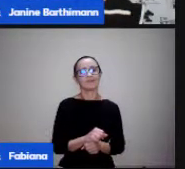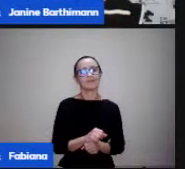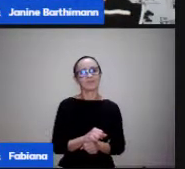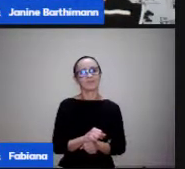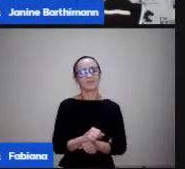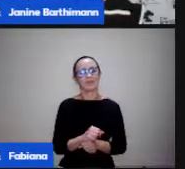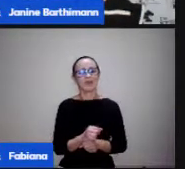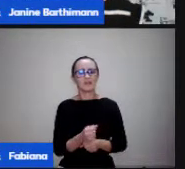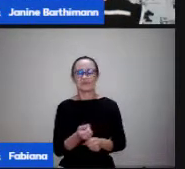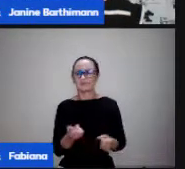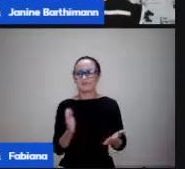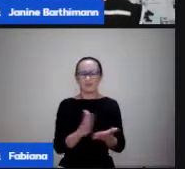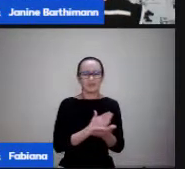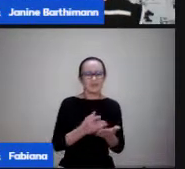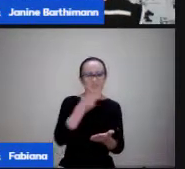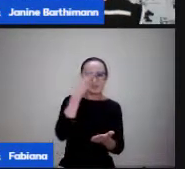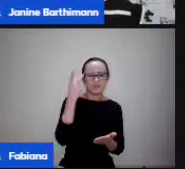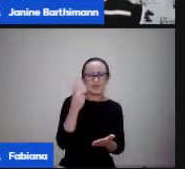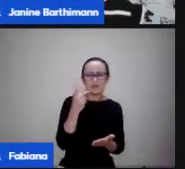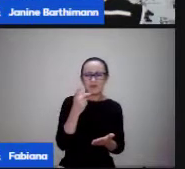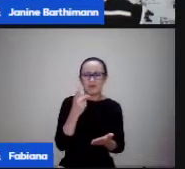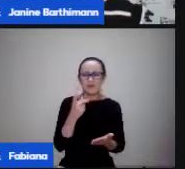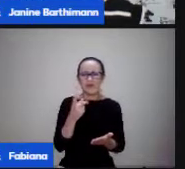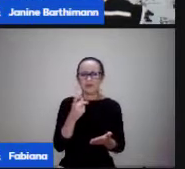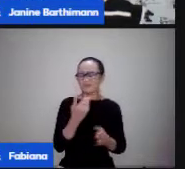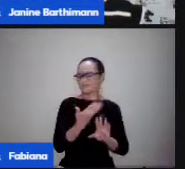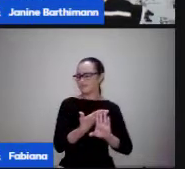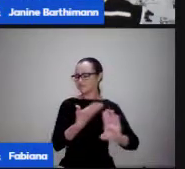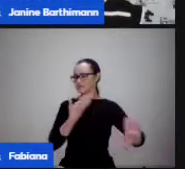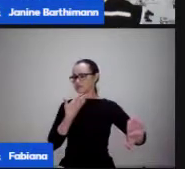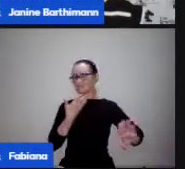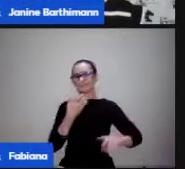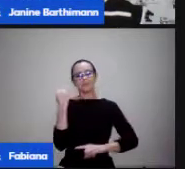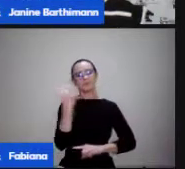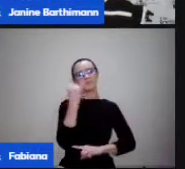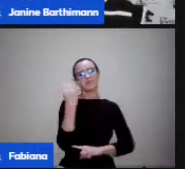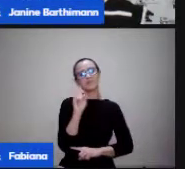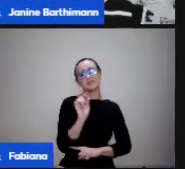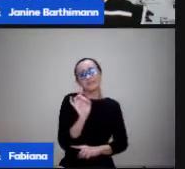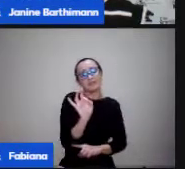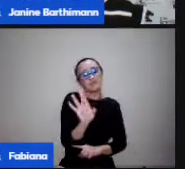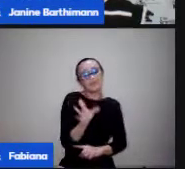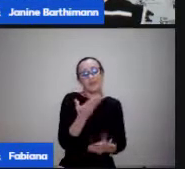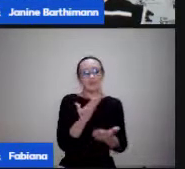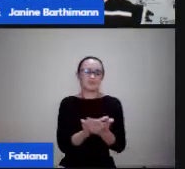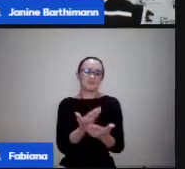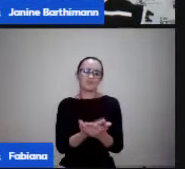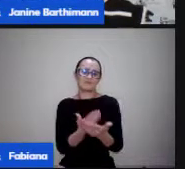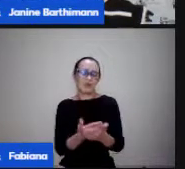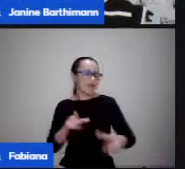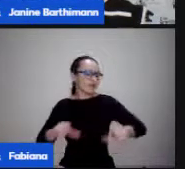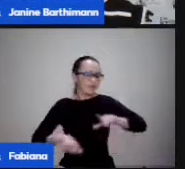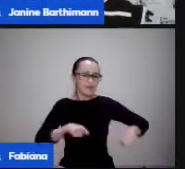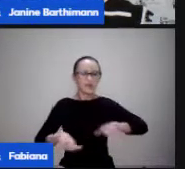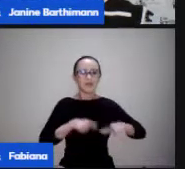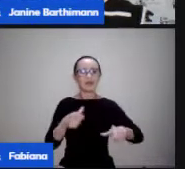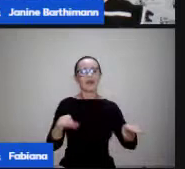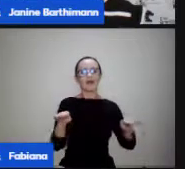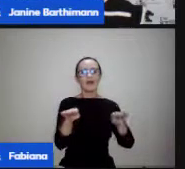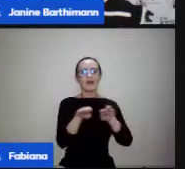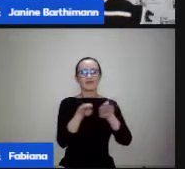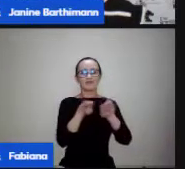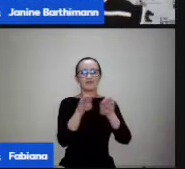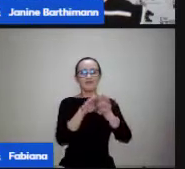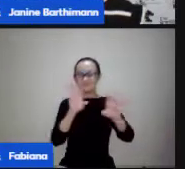Frio e só. Importante na escola não é só estudar, não é só trabalhar, é também criar laços